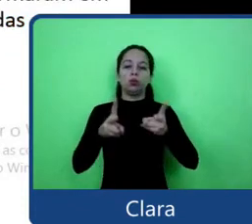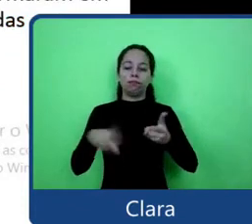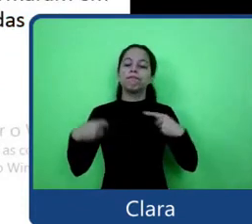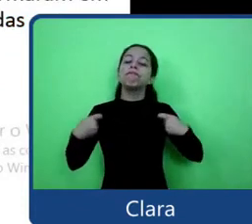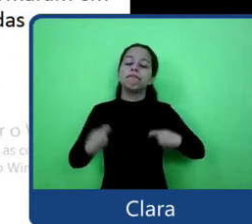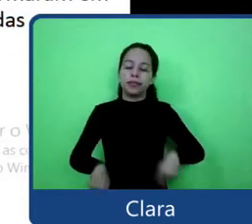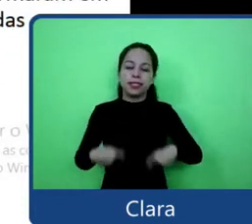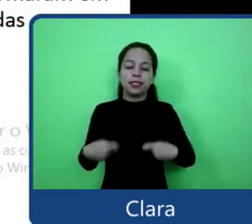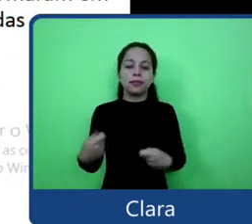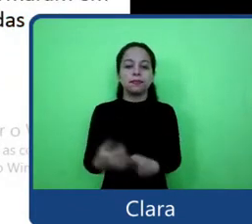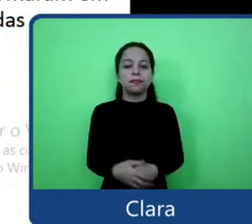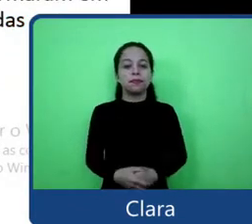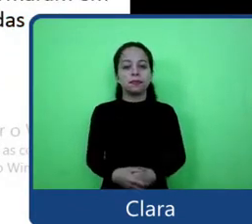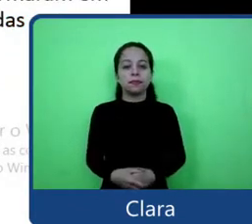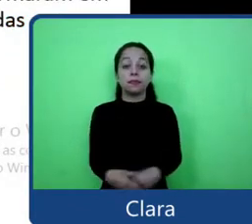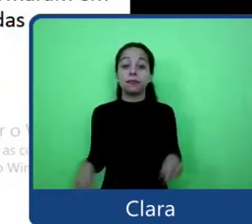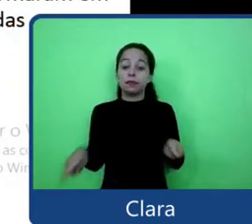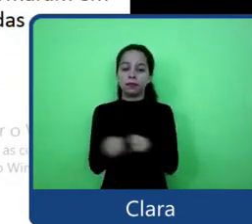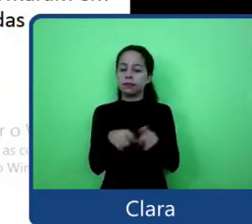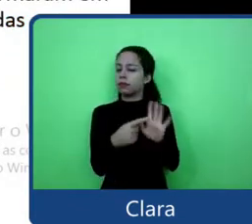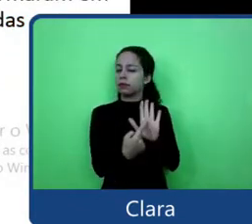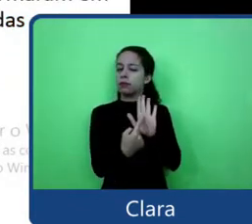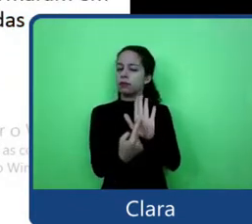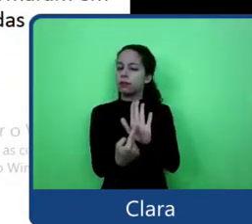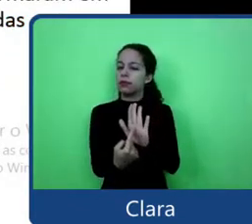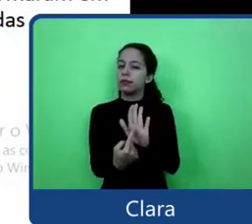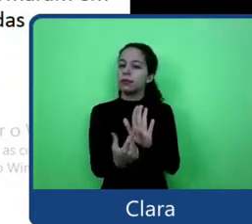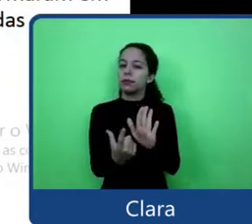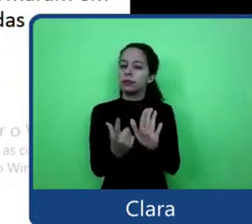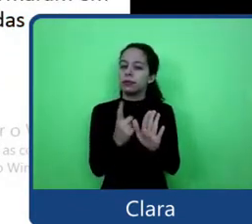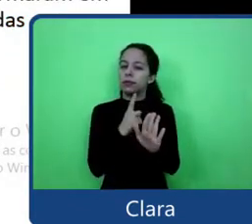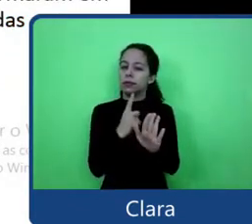Também destacar aqui essa falsa dicotomia